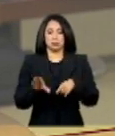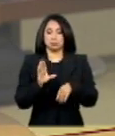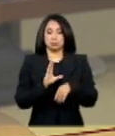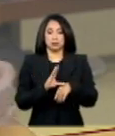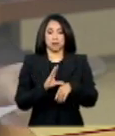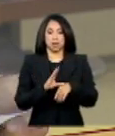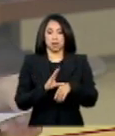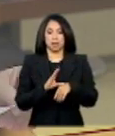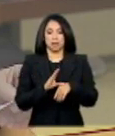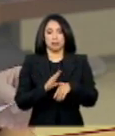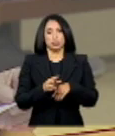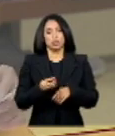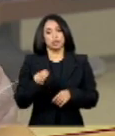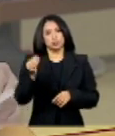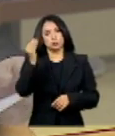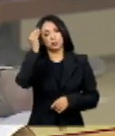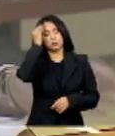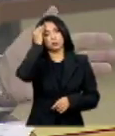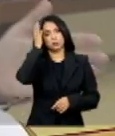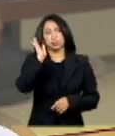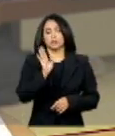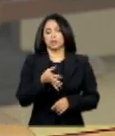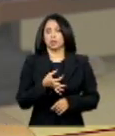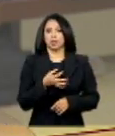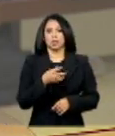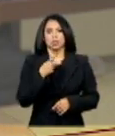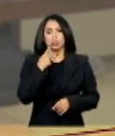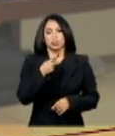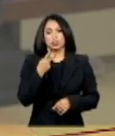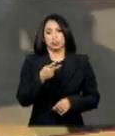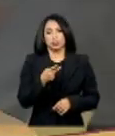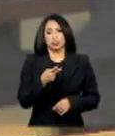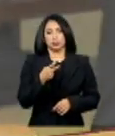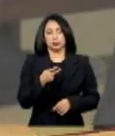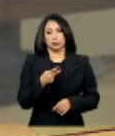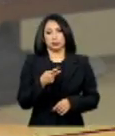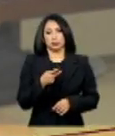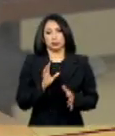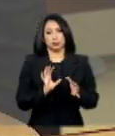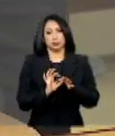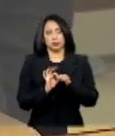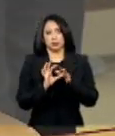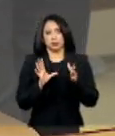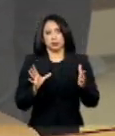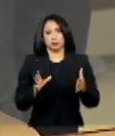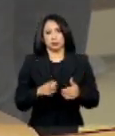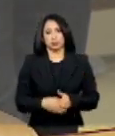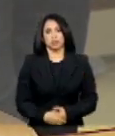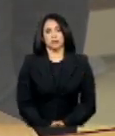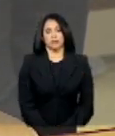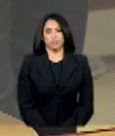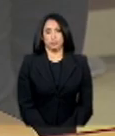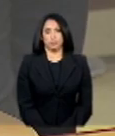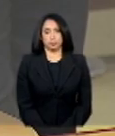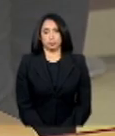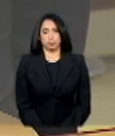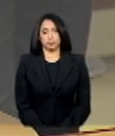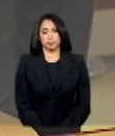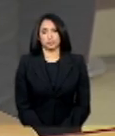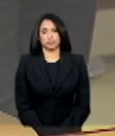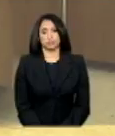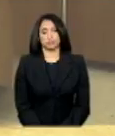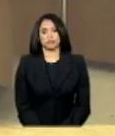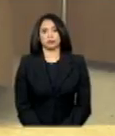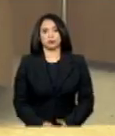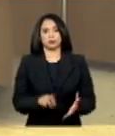ciente de que já tem em princípio o relator